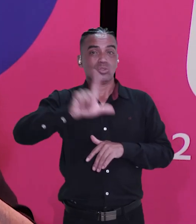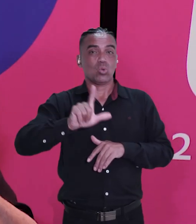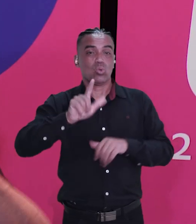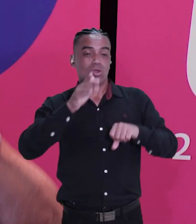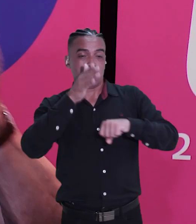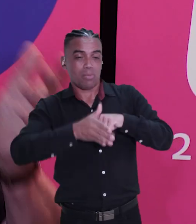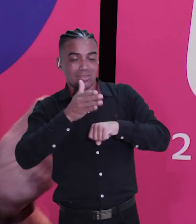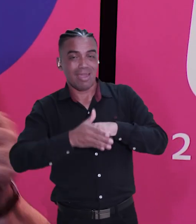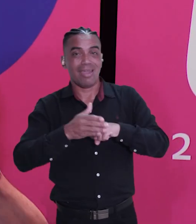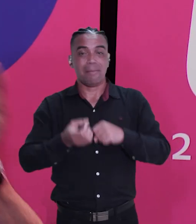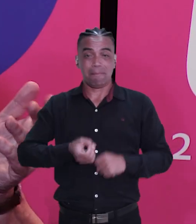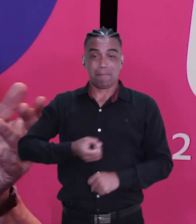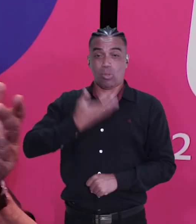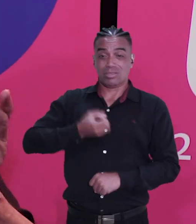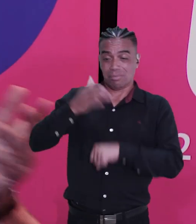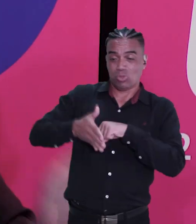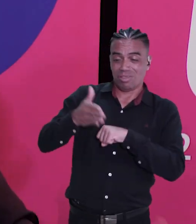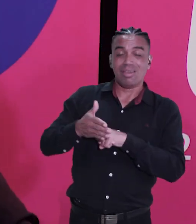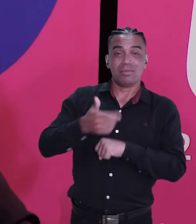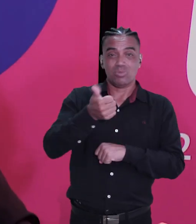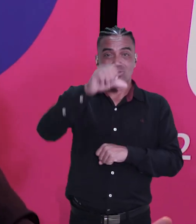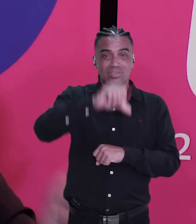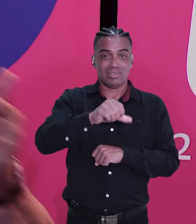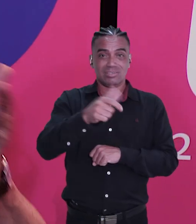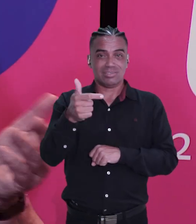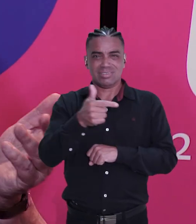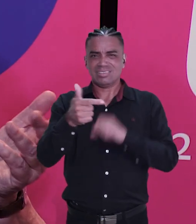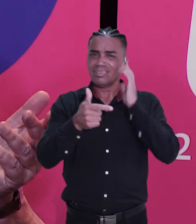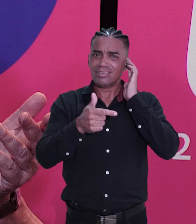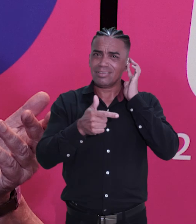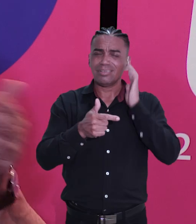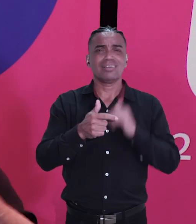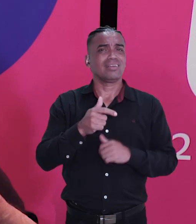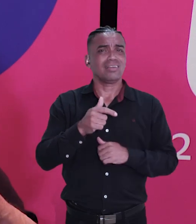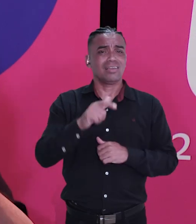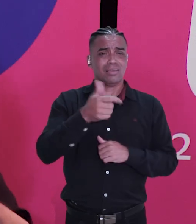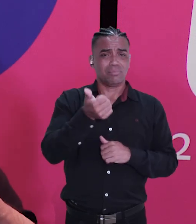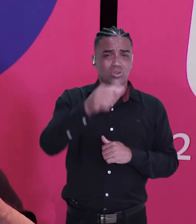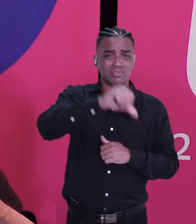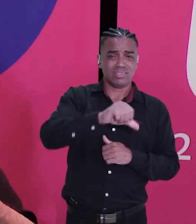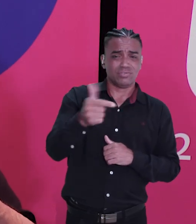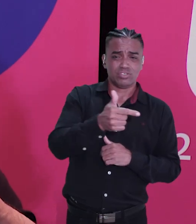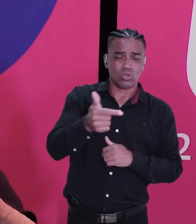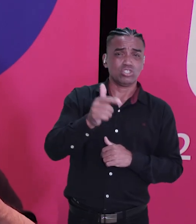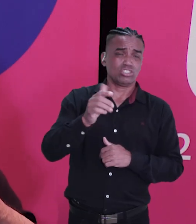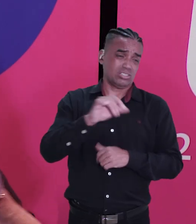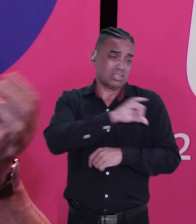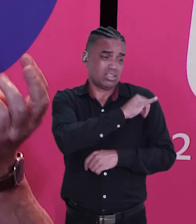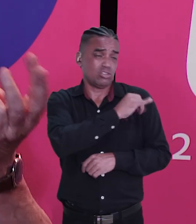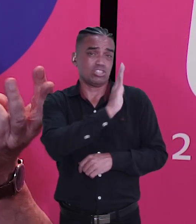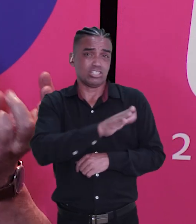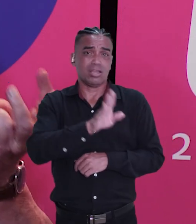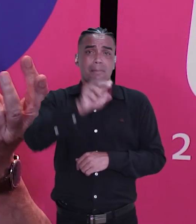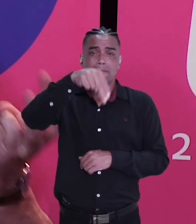ensinar o que era literatura moderna, poesia moderna, coisa parecida. Isso em 1922. Aí eu pensava assim, peraí, em 1922, no